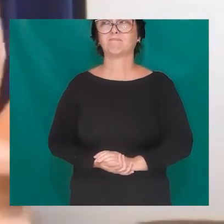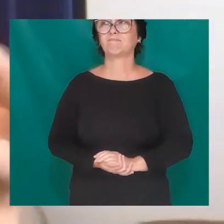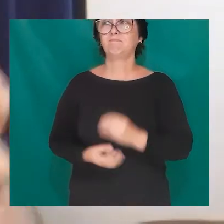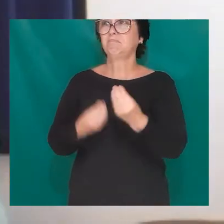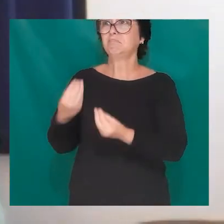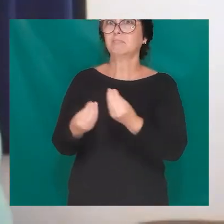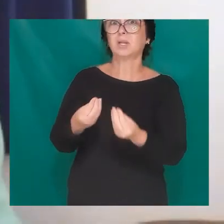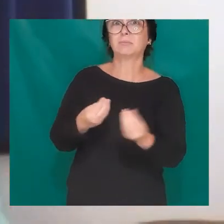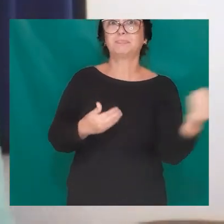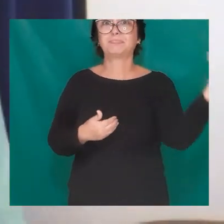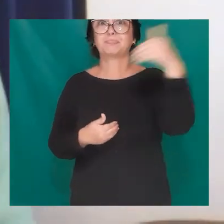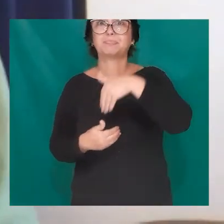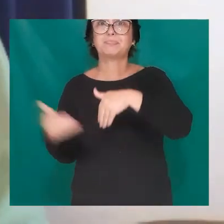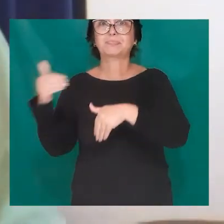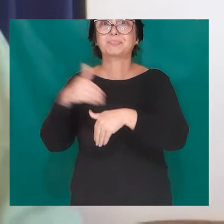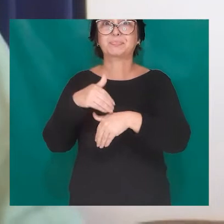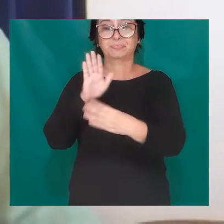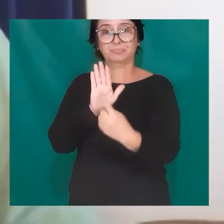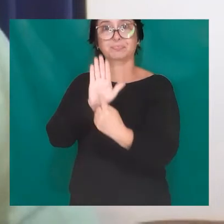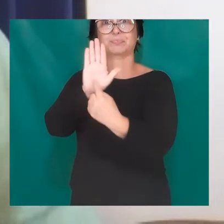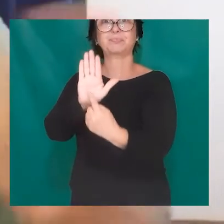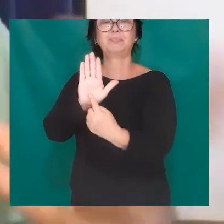como trazer isso dentro de um modelo